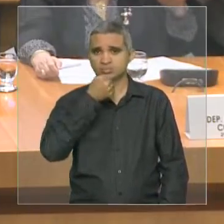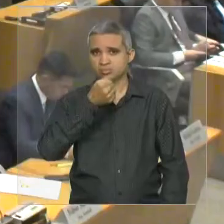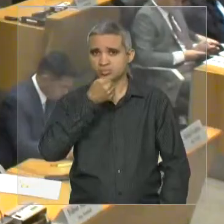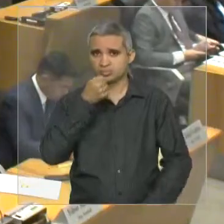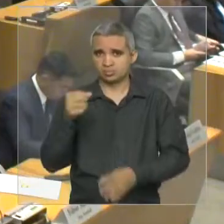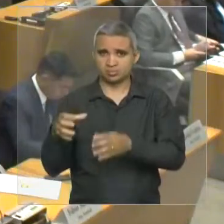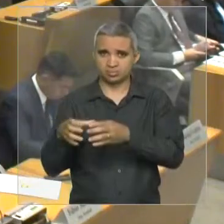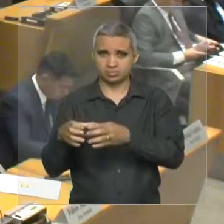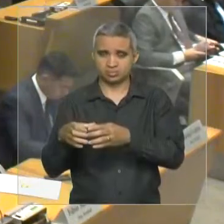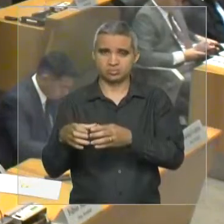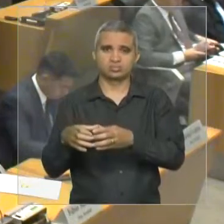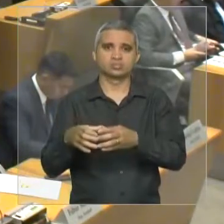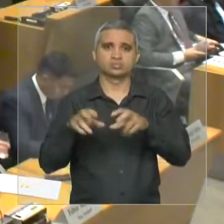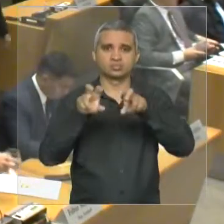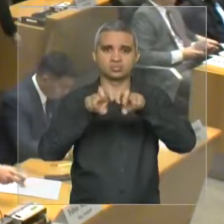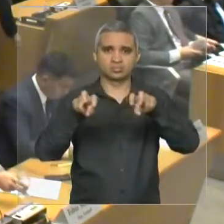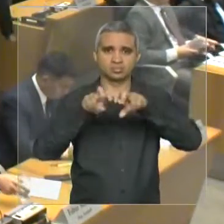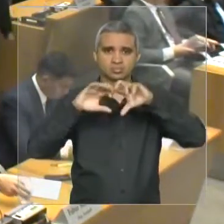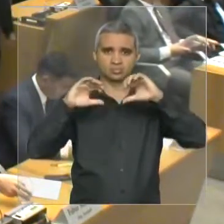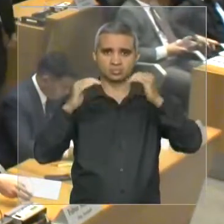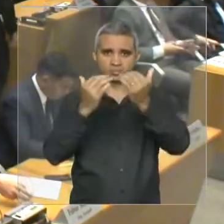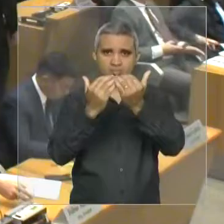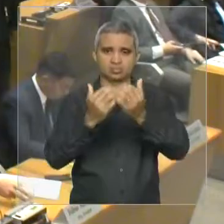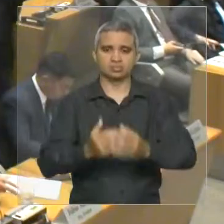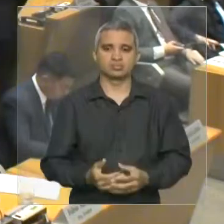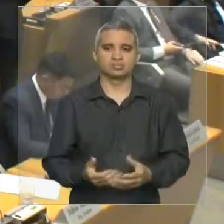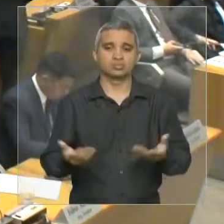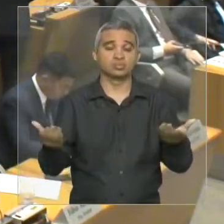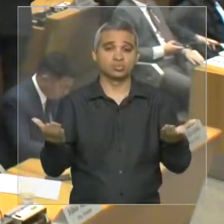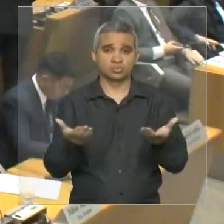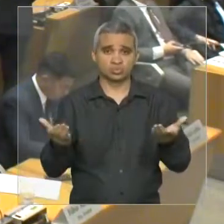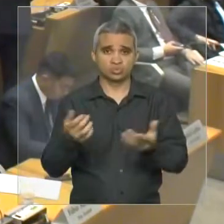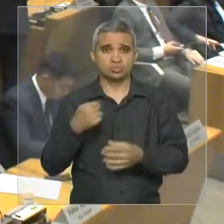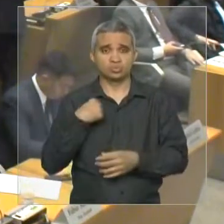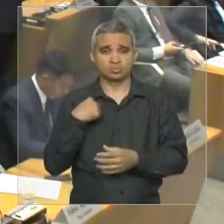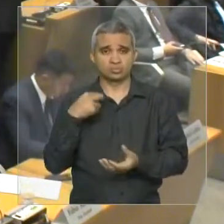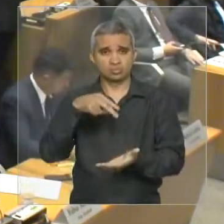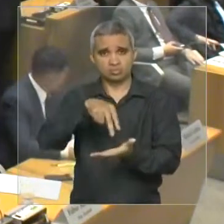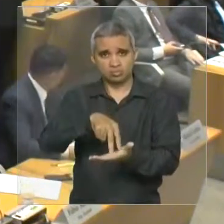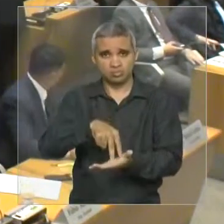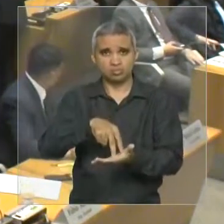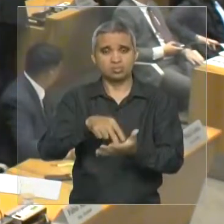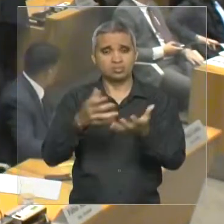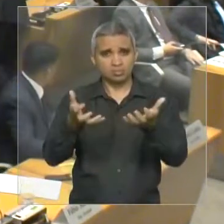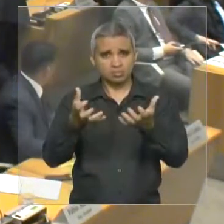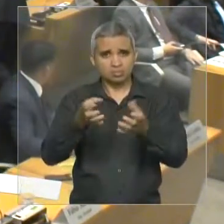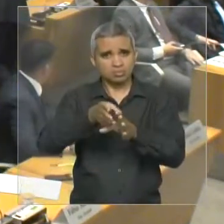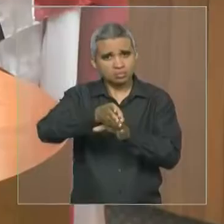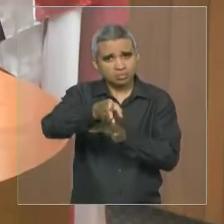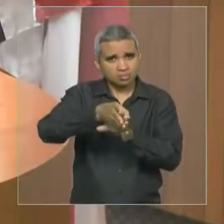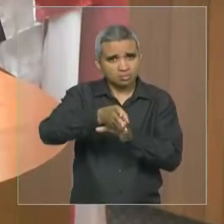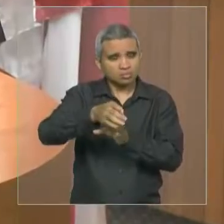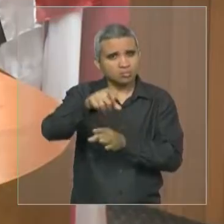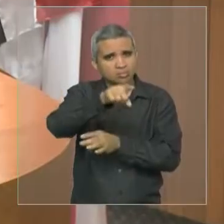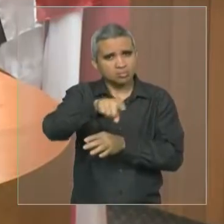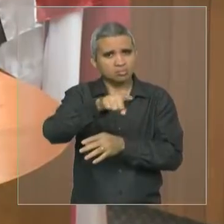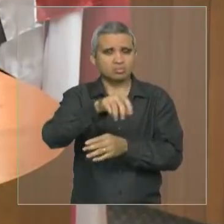eu venho hoje aqui defender a derrubada do veto, primeiro pela importância que esse projeto